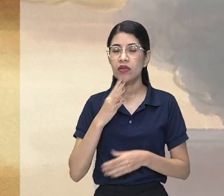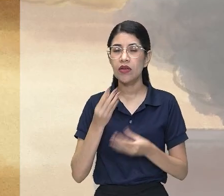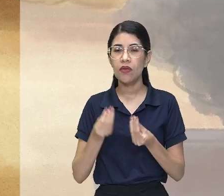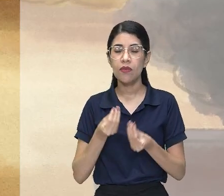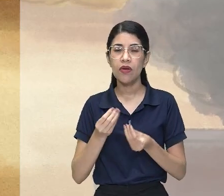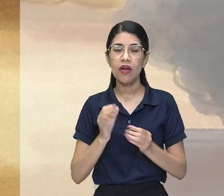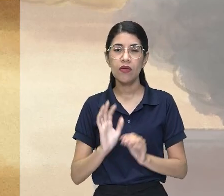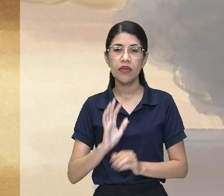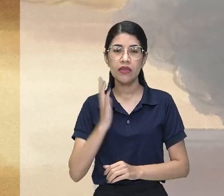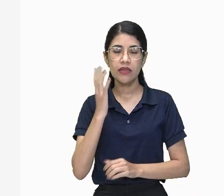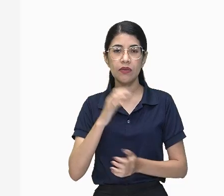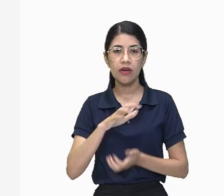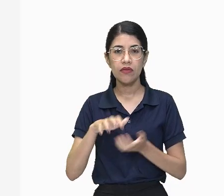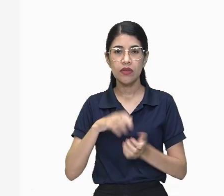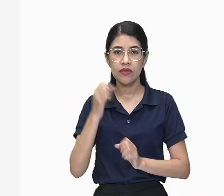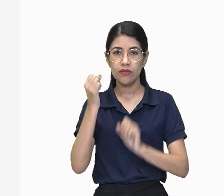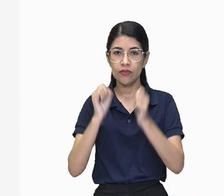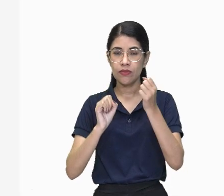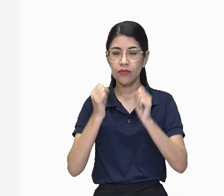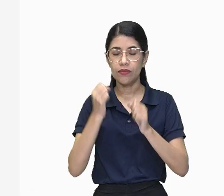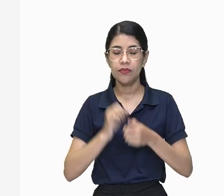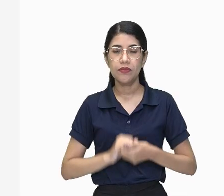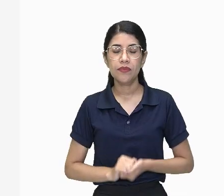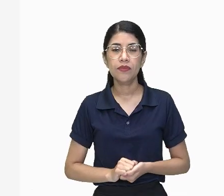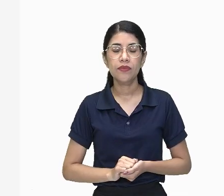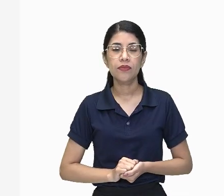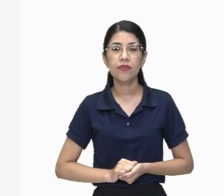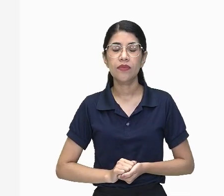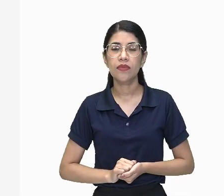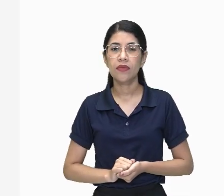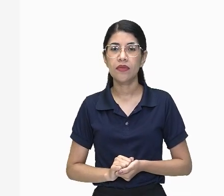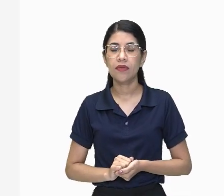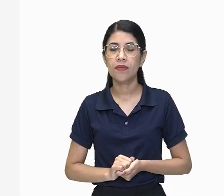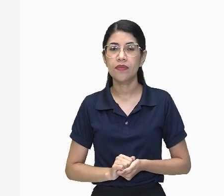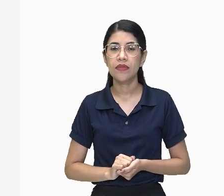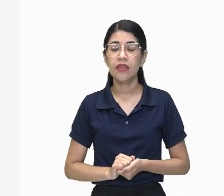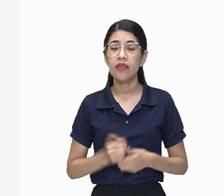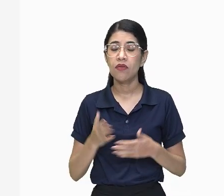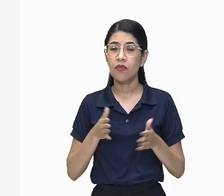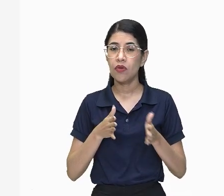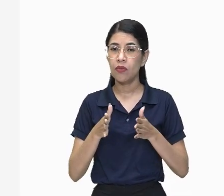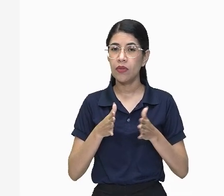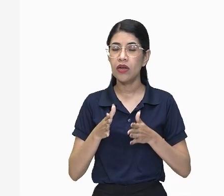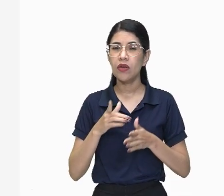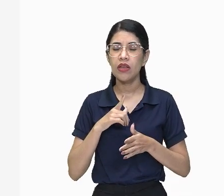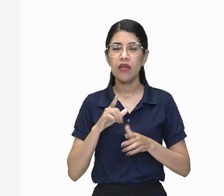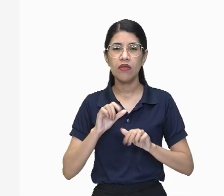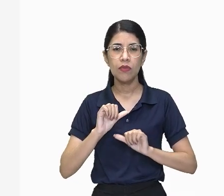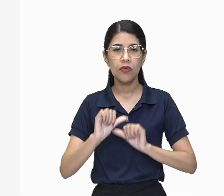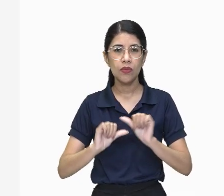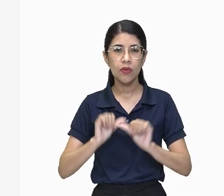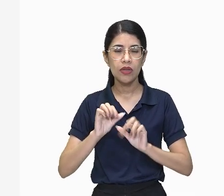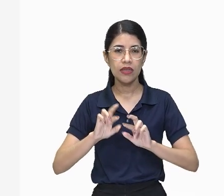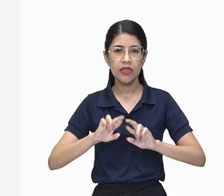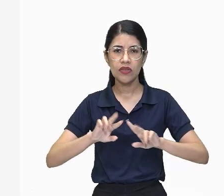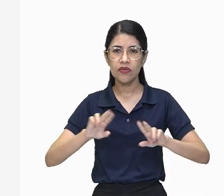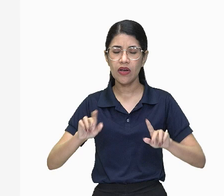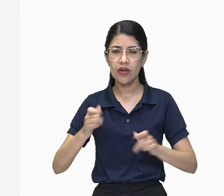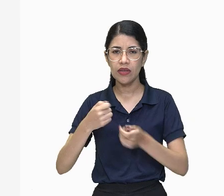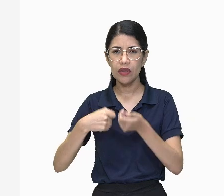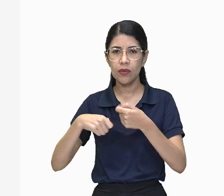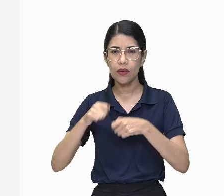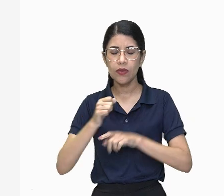da Revolução Industrial. Bem, a Revolução Industrial foi um período de profundas transformações econômicas